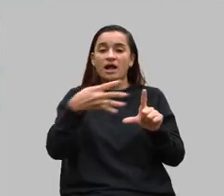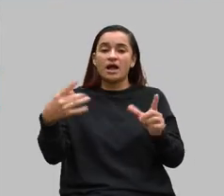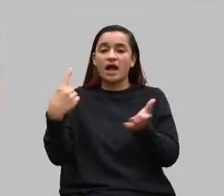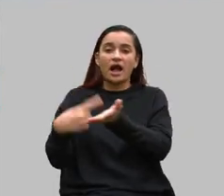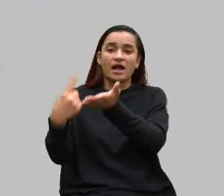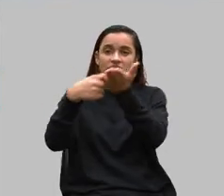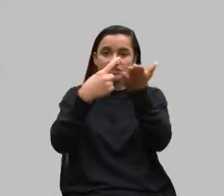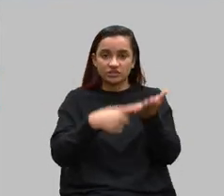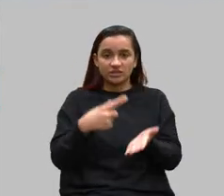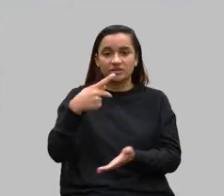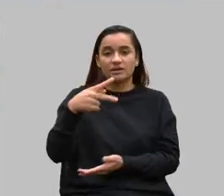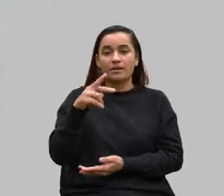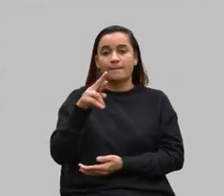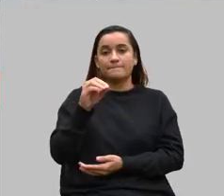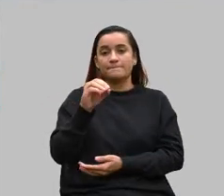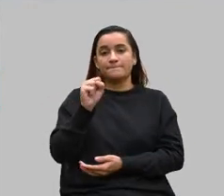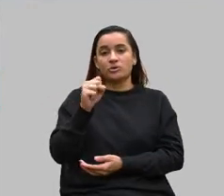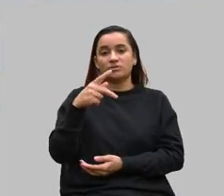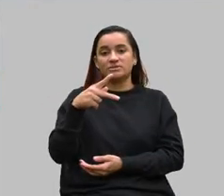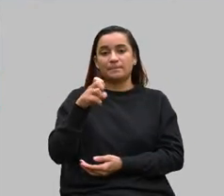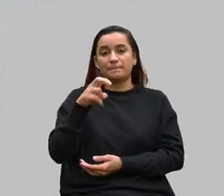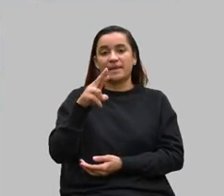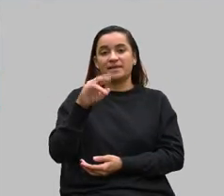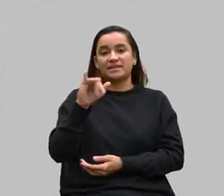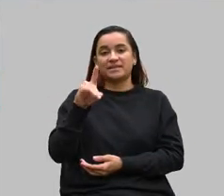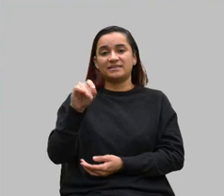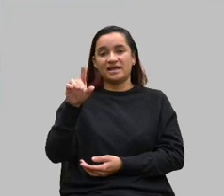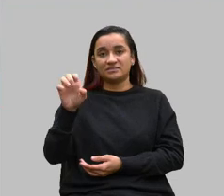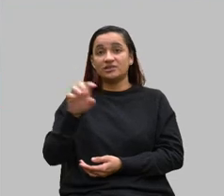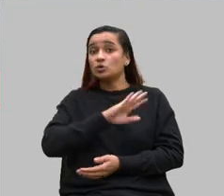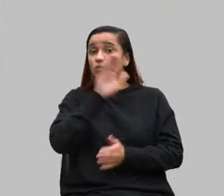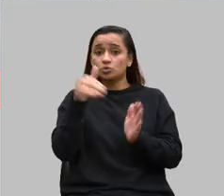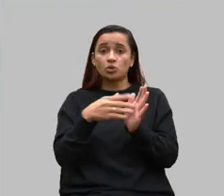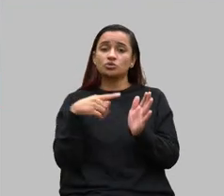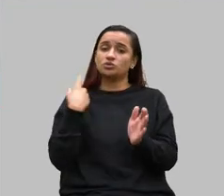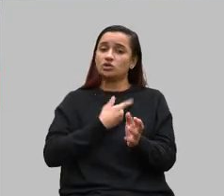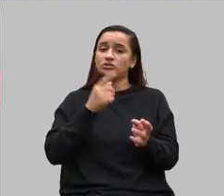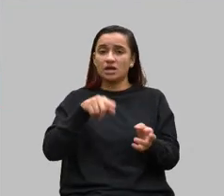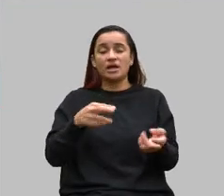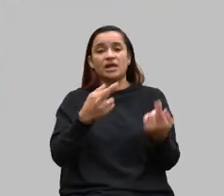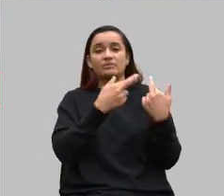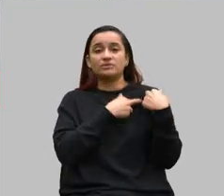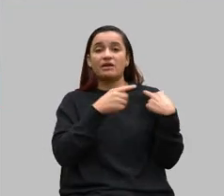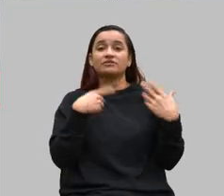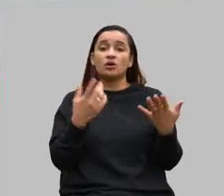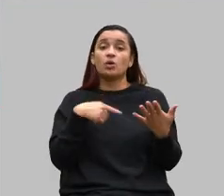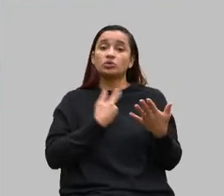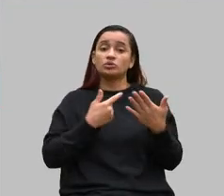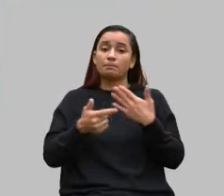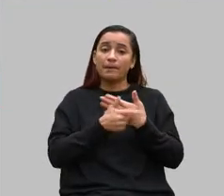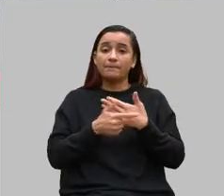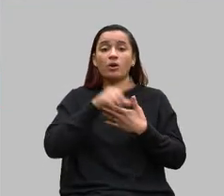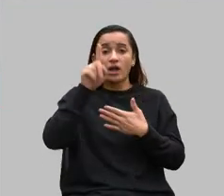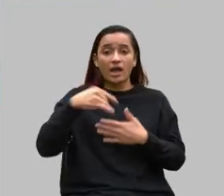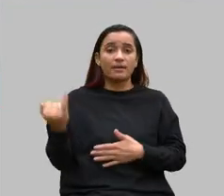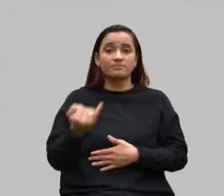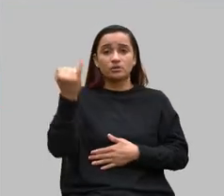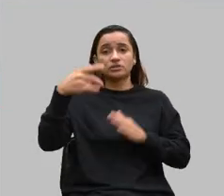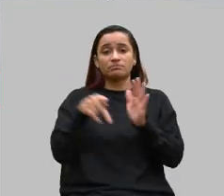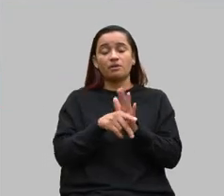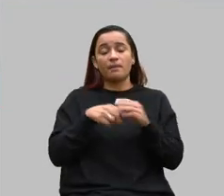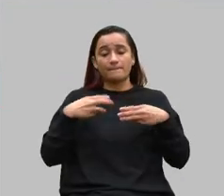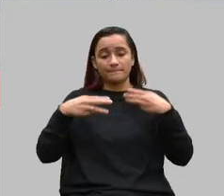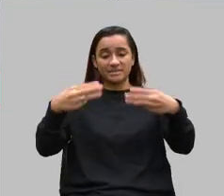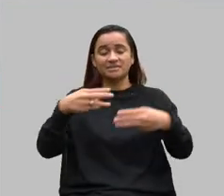Eh Somos Todos corresponsáveis aqui e o papel do setor produtivo das associações é fundamental do Ministério Público então né